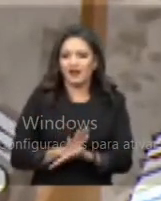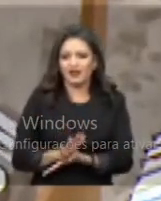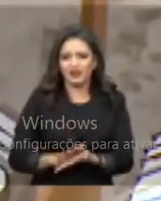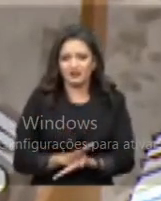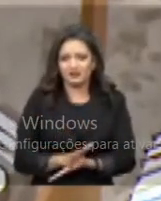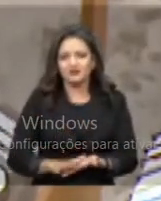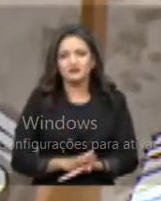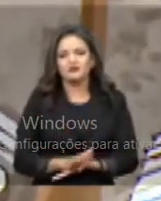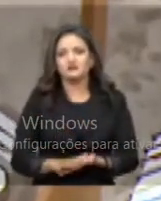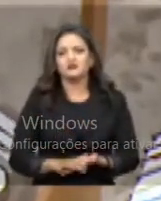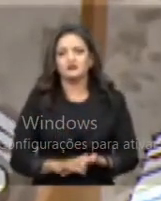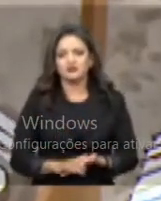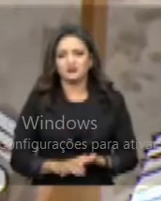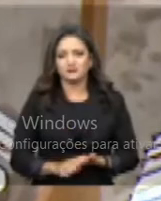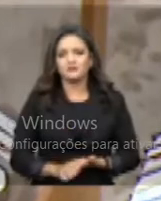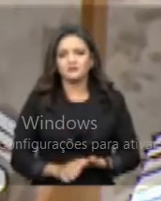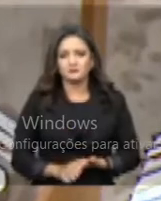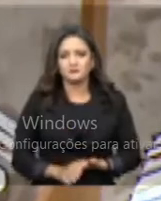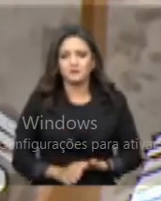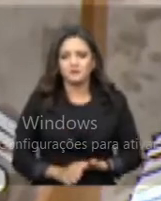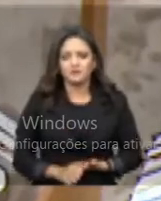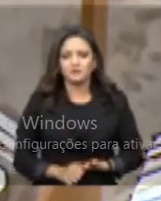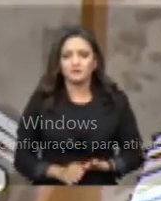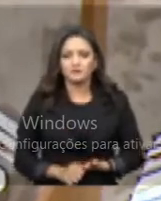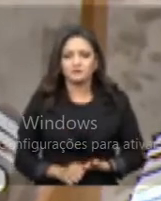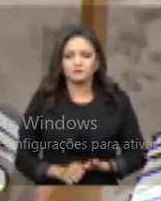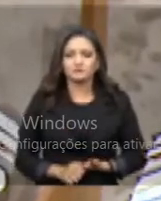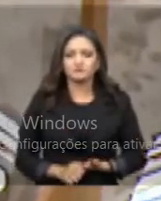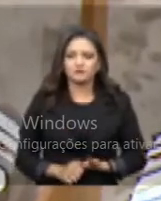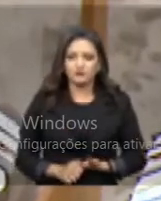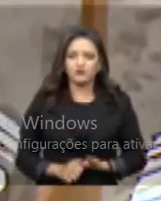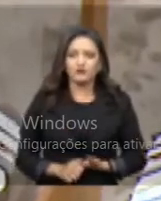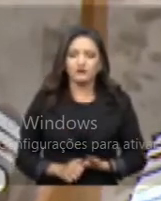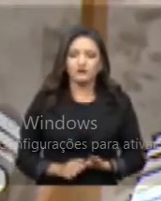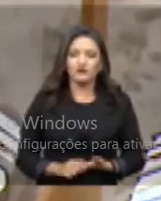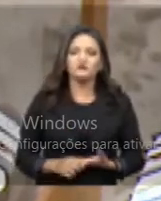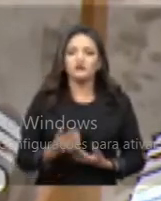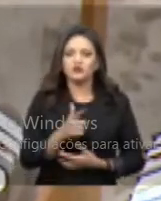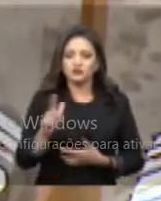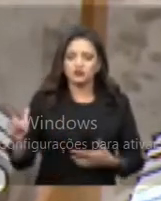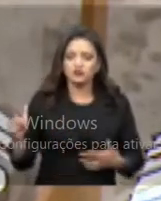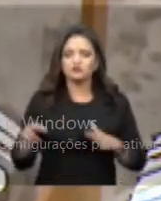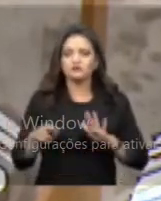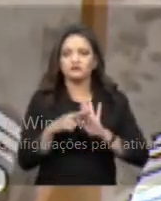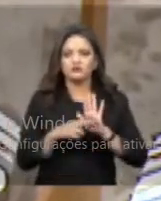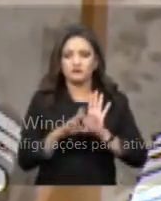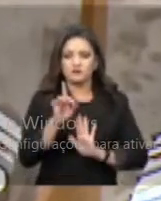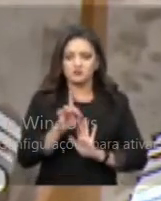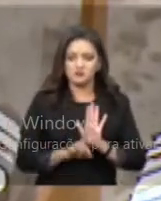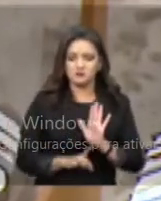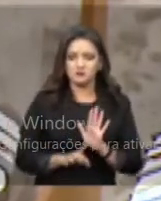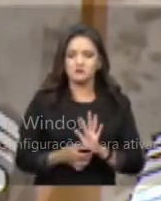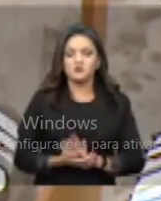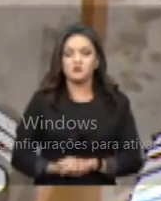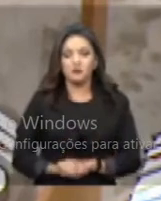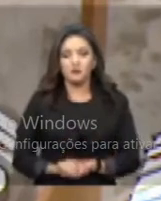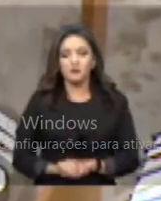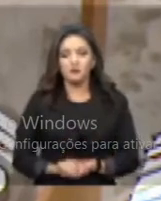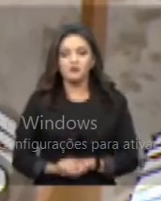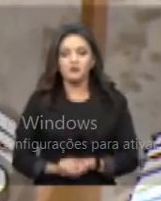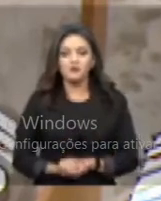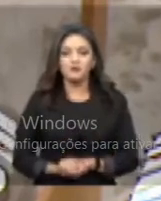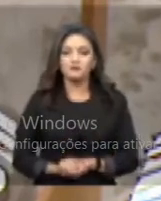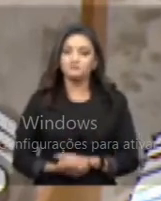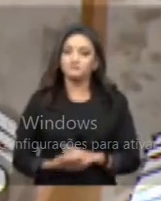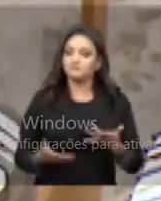interpretação analógica à luz das demais normas do direito sancionador. Esta é